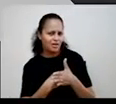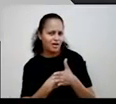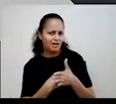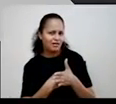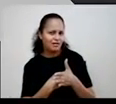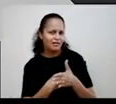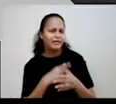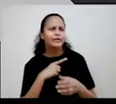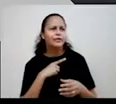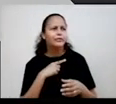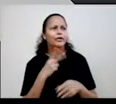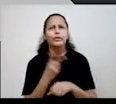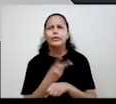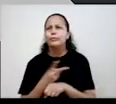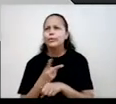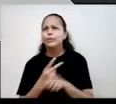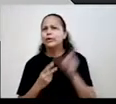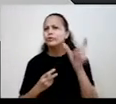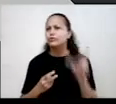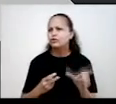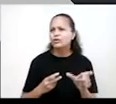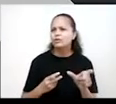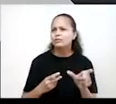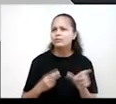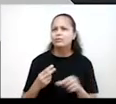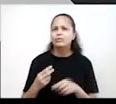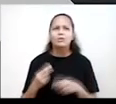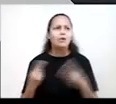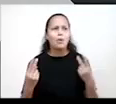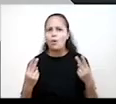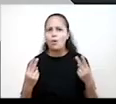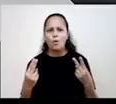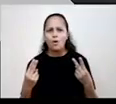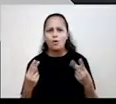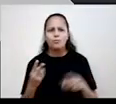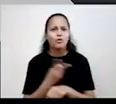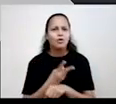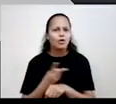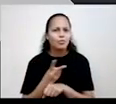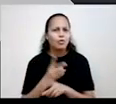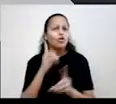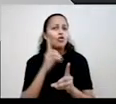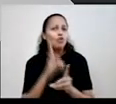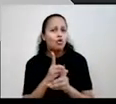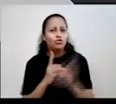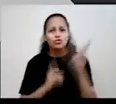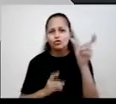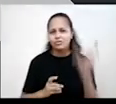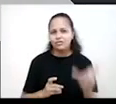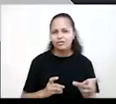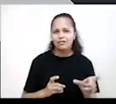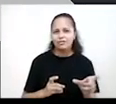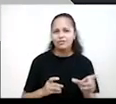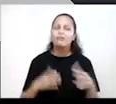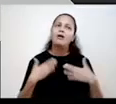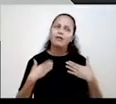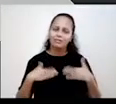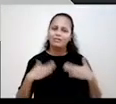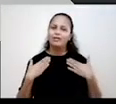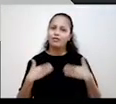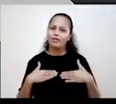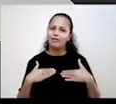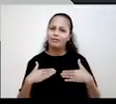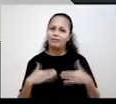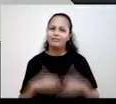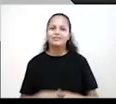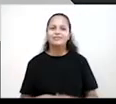aí. Se eu tenho que achar o sujeito, como que eu acho esse tal desse sujeito? Né? Vocês lembram como que a gente acha o sujeito? É muito tranquilo achar o